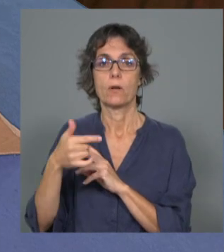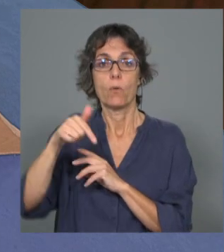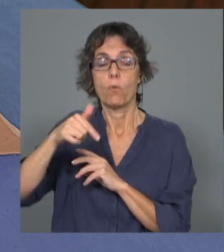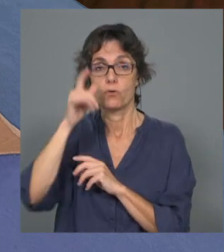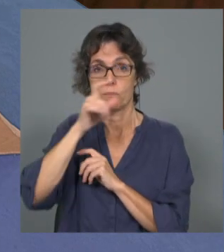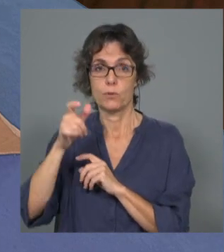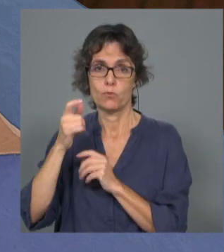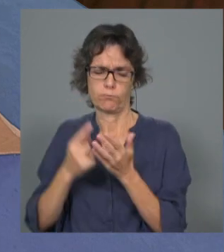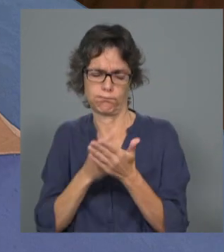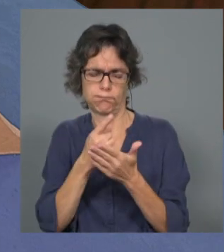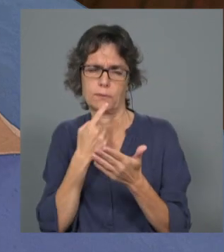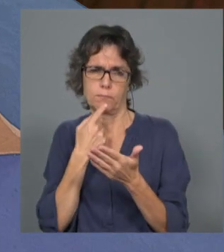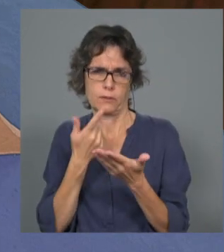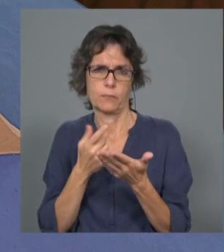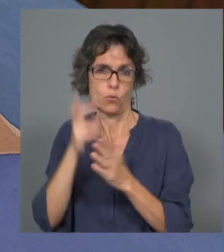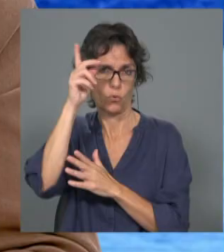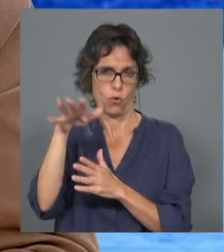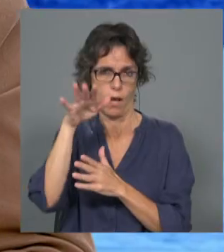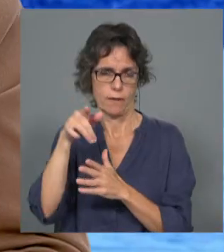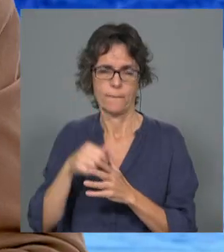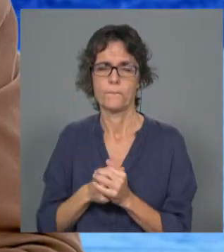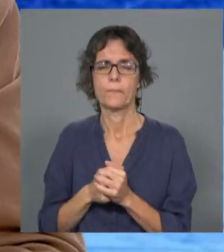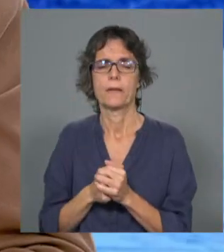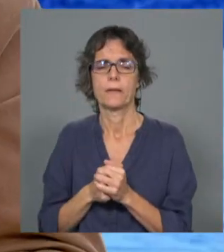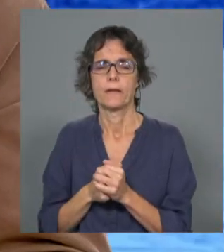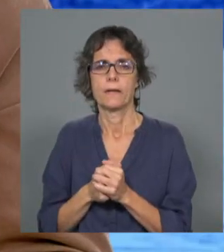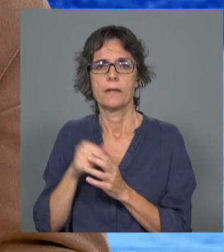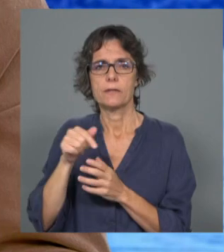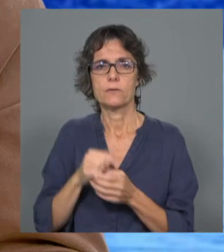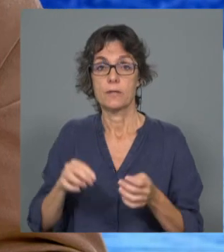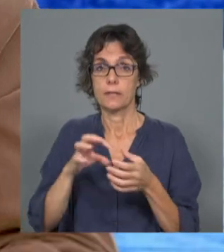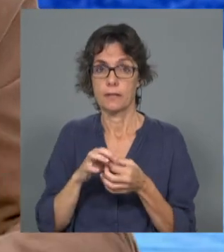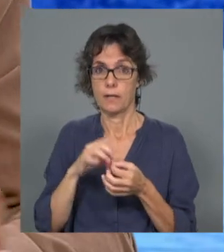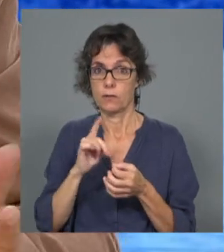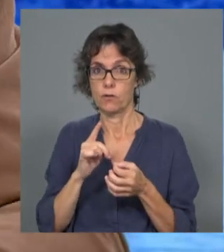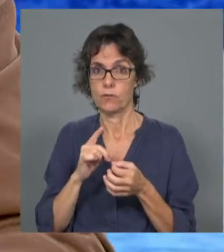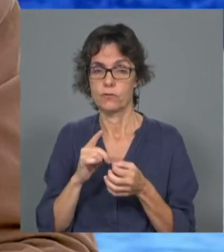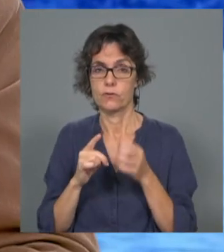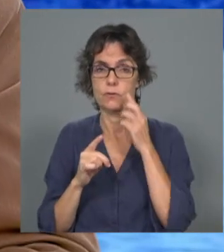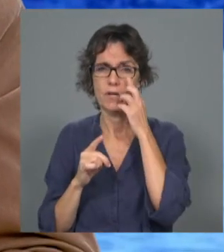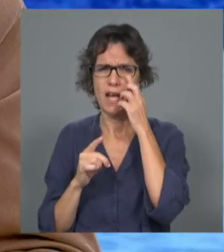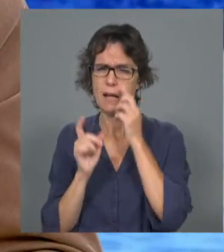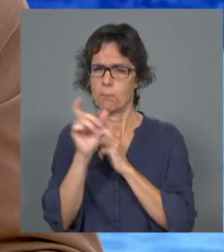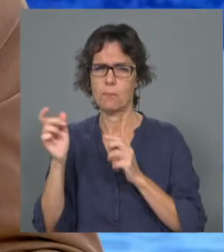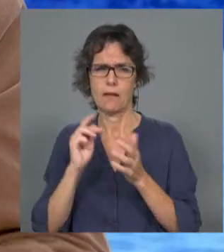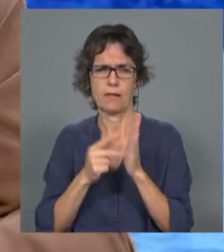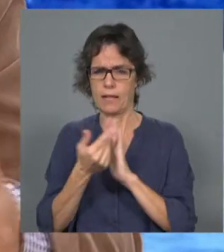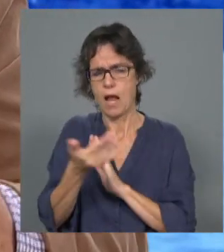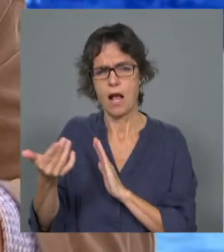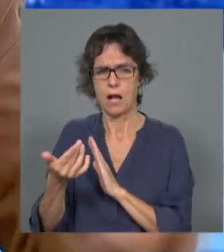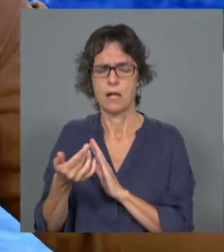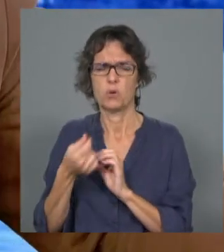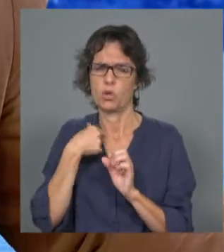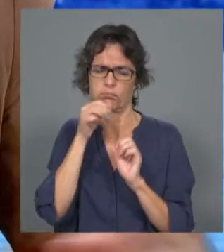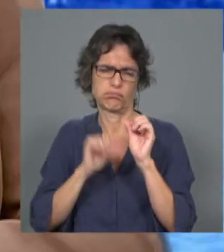tantos mapas que é fácil perceber, é no norte, não é? Isso tem a ver muito com o que se chama, há termos técnicos para isso, não quero aborrecer, mas